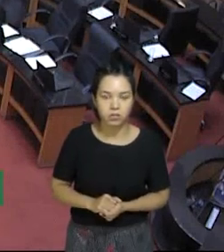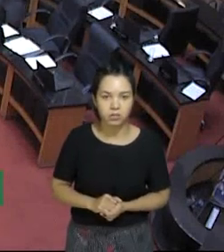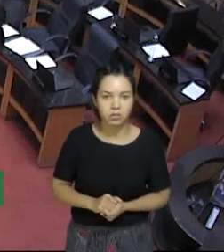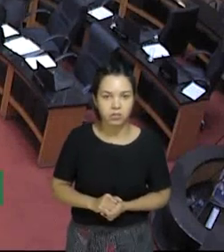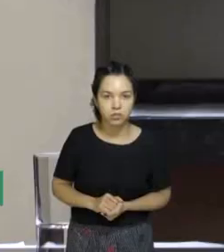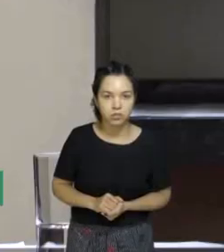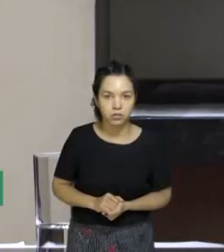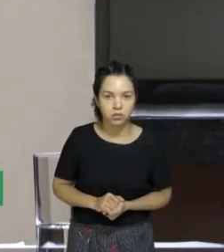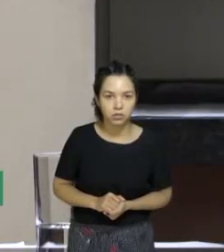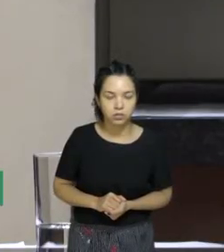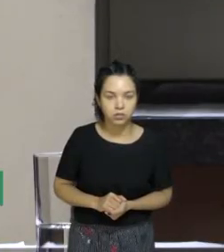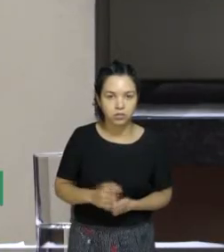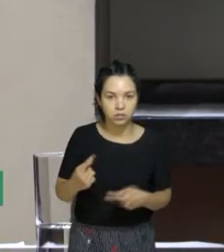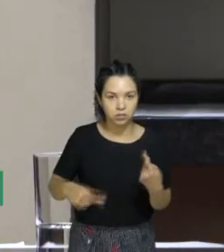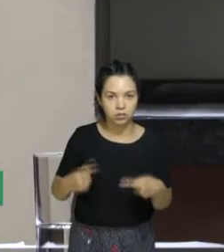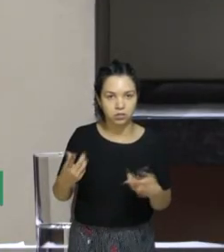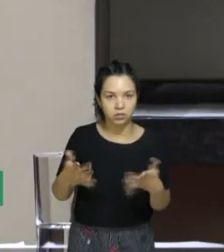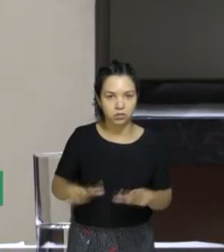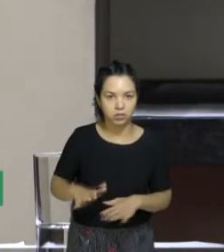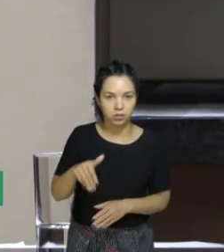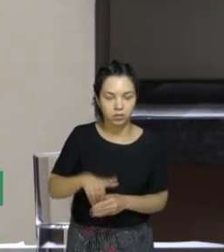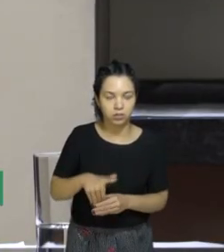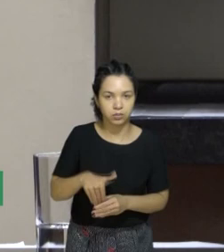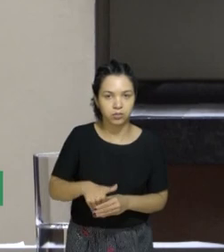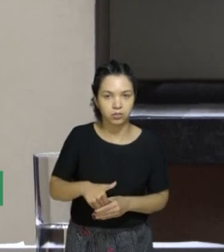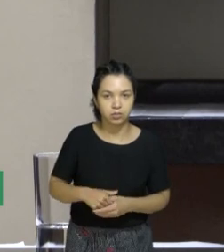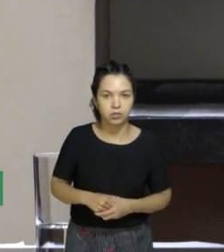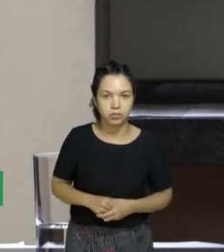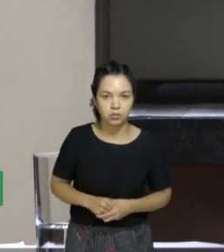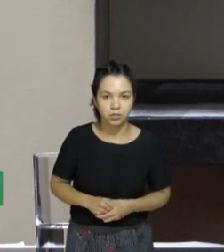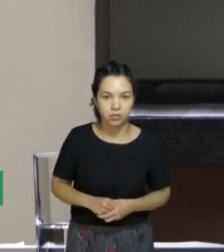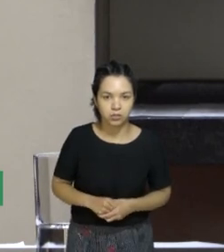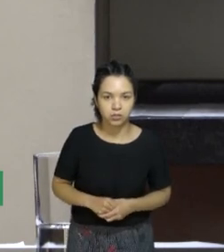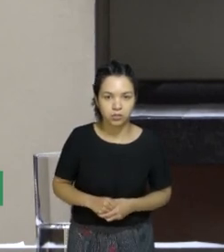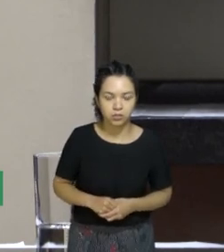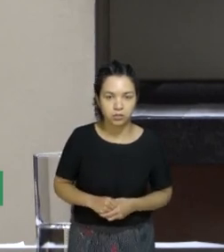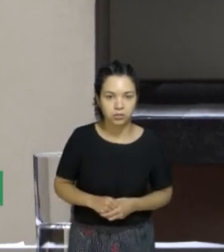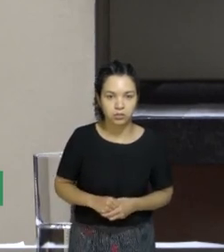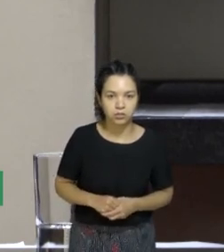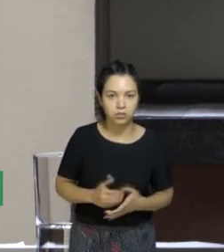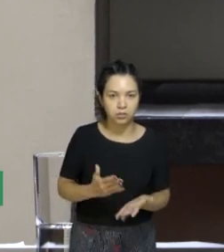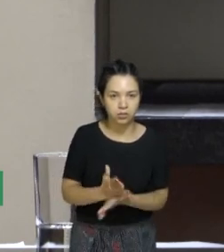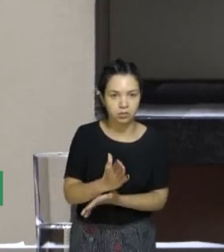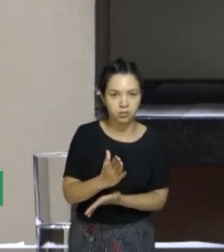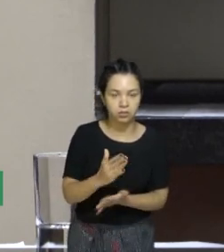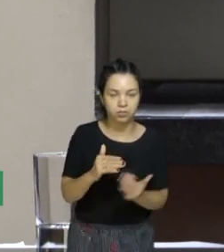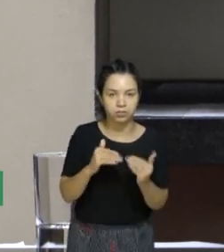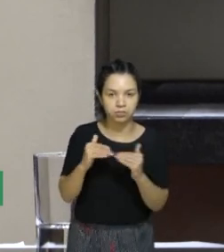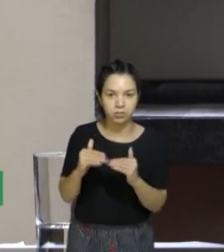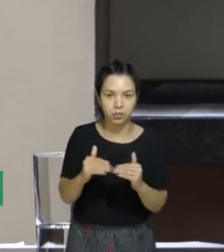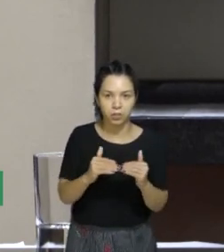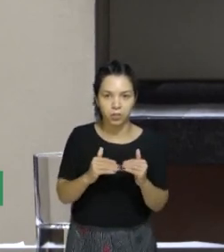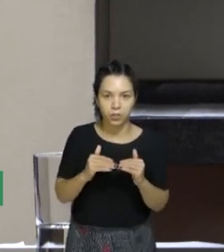Não havendo mais quem queira discutir, em votação. Deputados que aprovam, permaneçam como se encontram. Aprovado por unanimidade. Moção